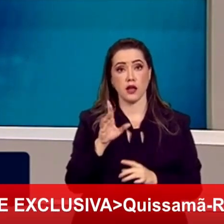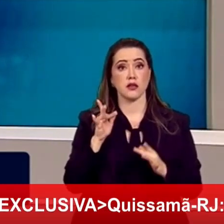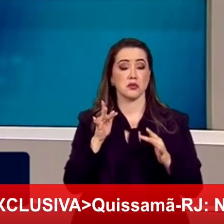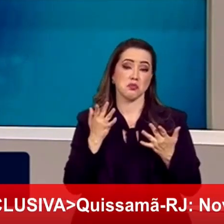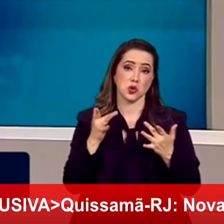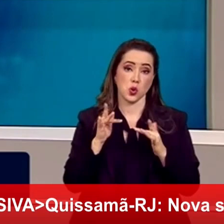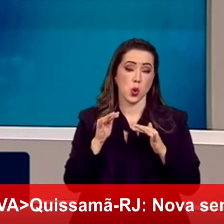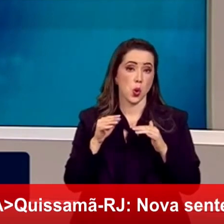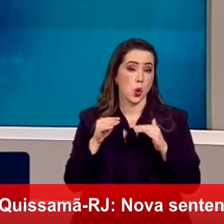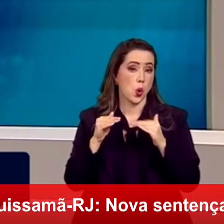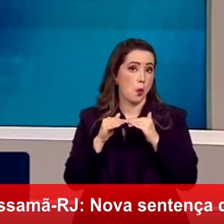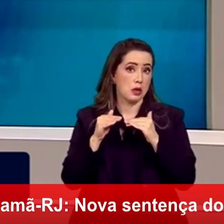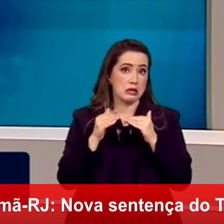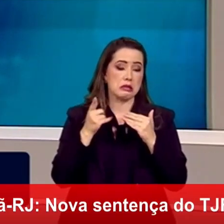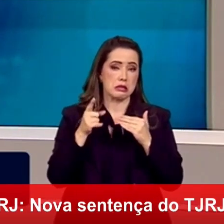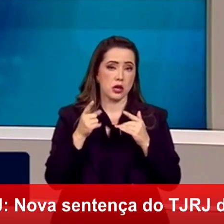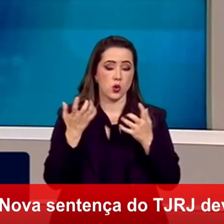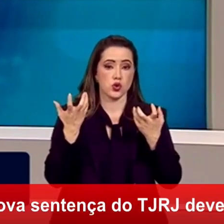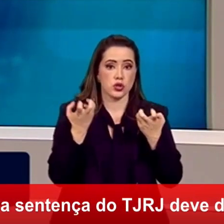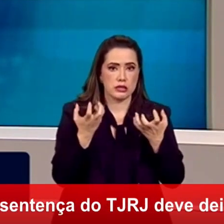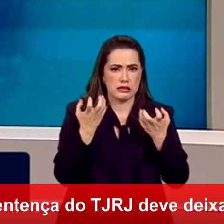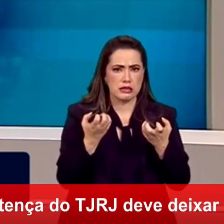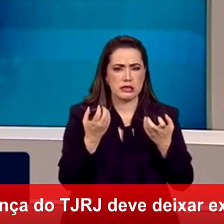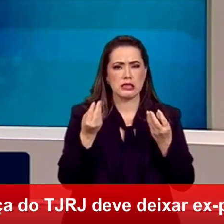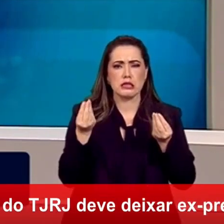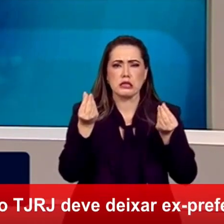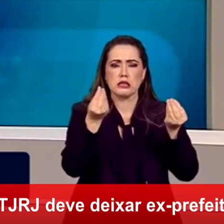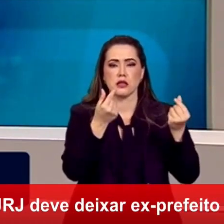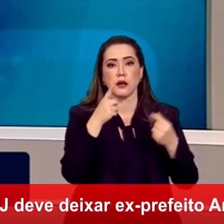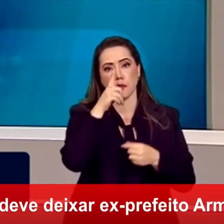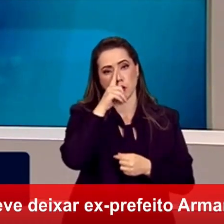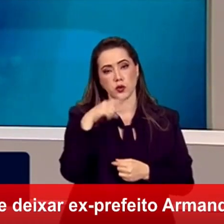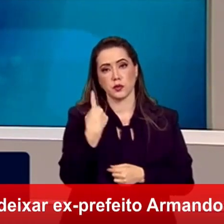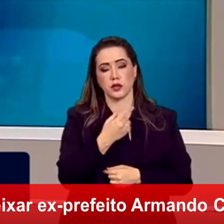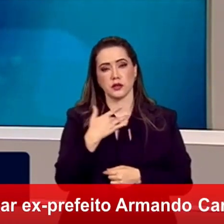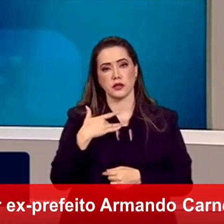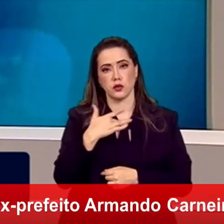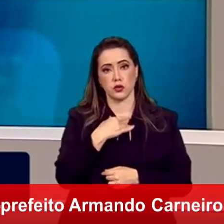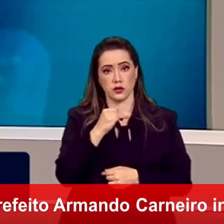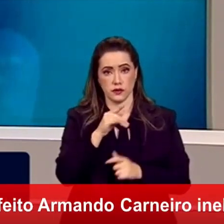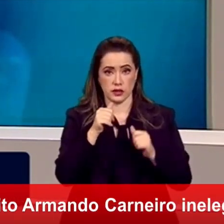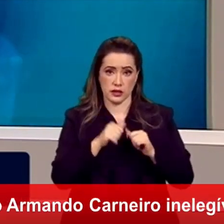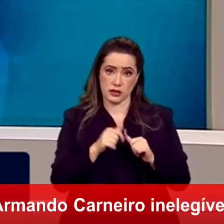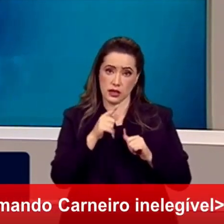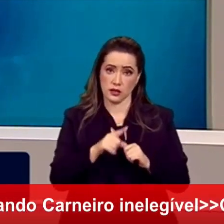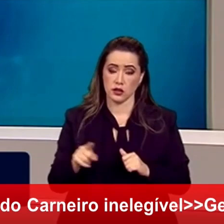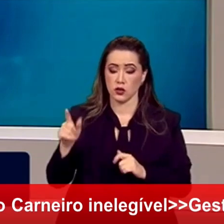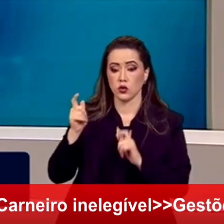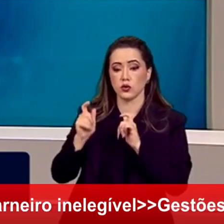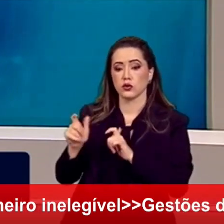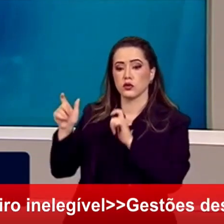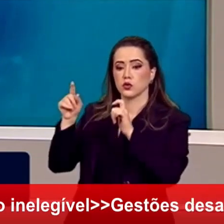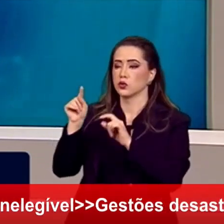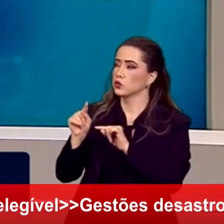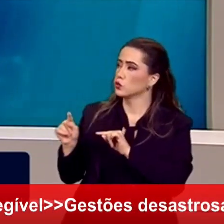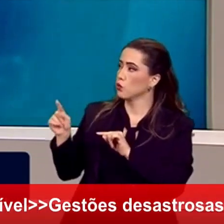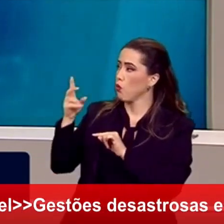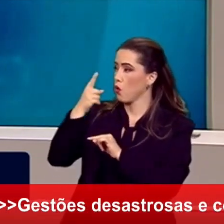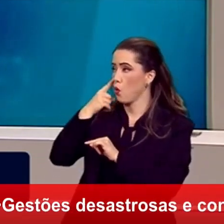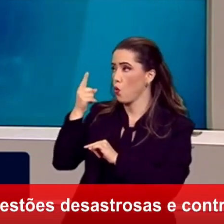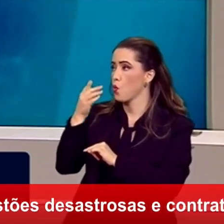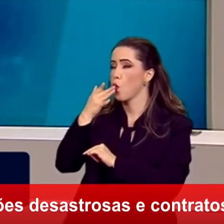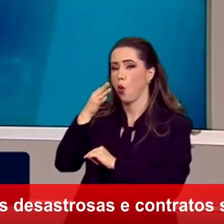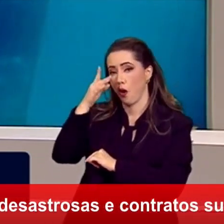tempo quente e seco, traz muitos riscos à nossa saúde. Então, se você está aqui num dos estados nessa área